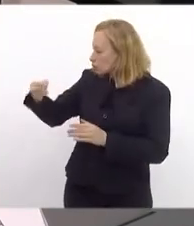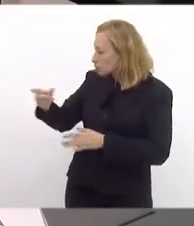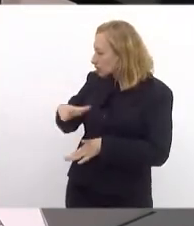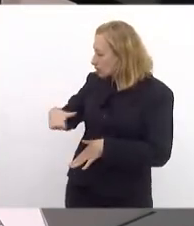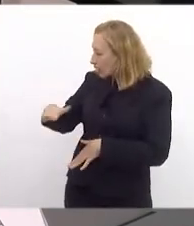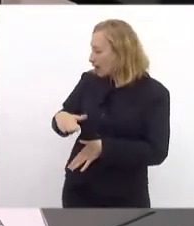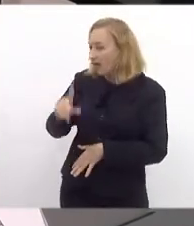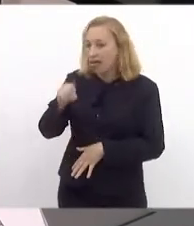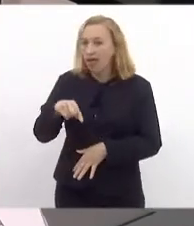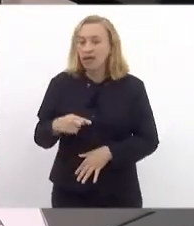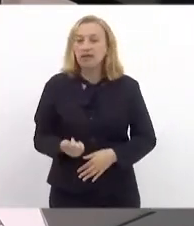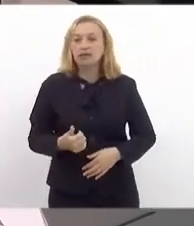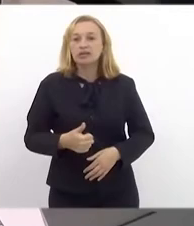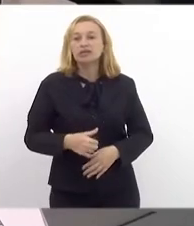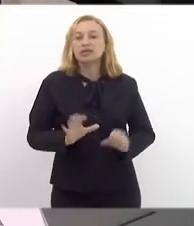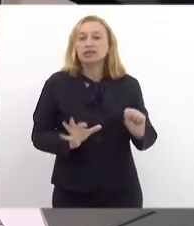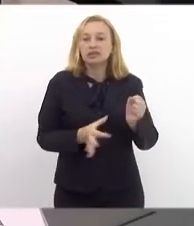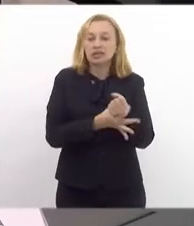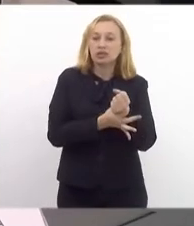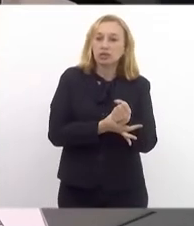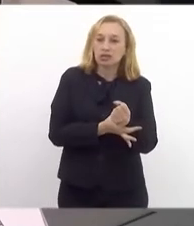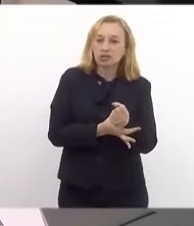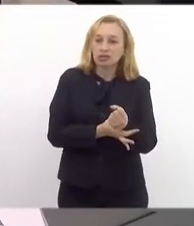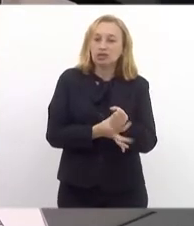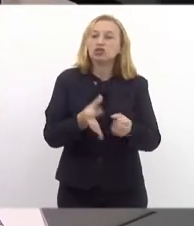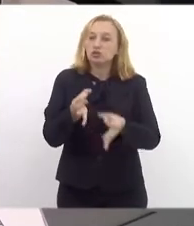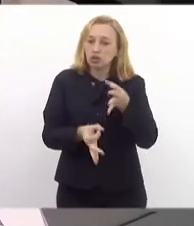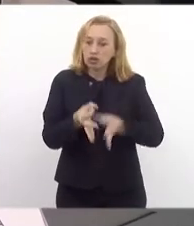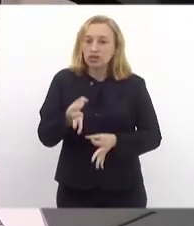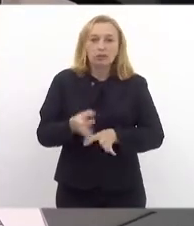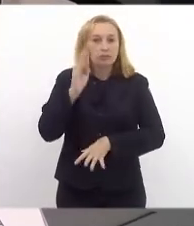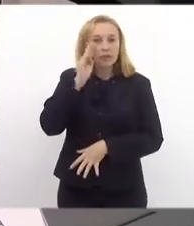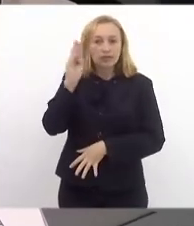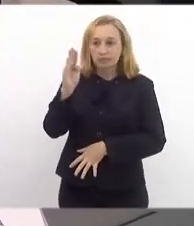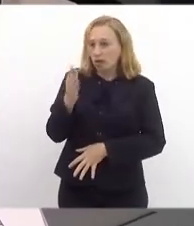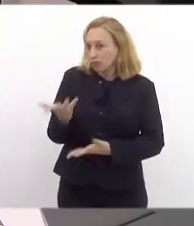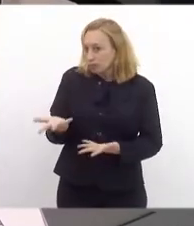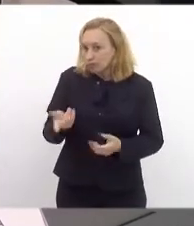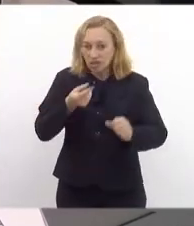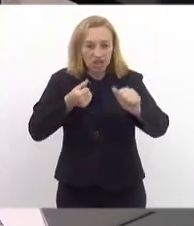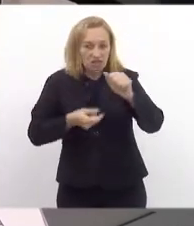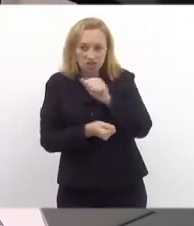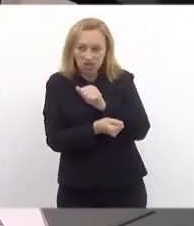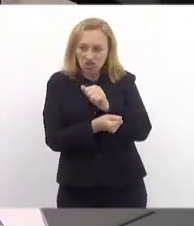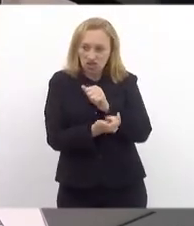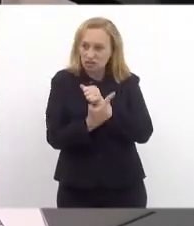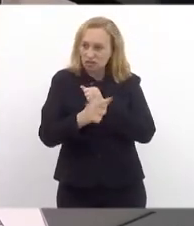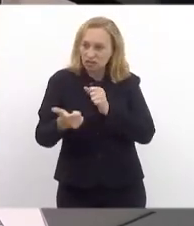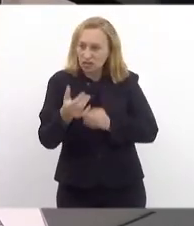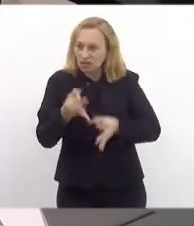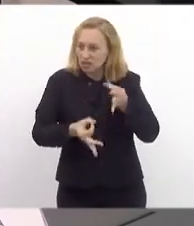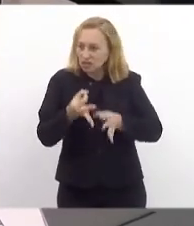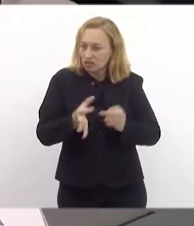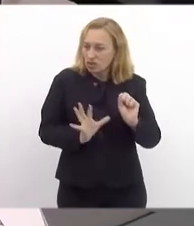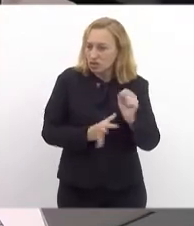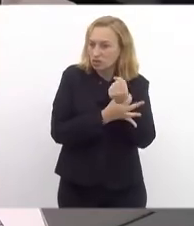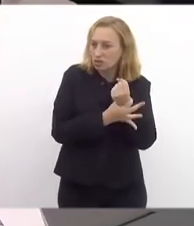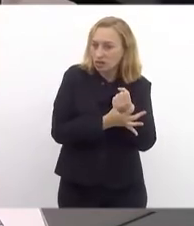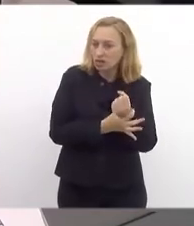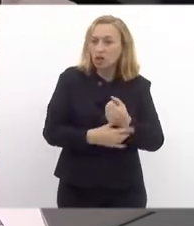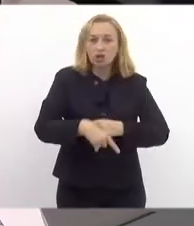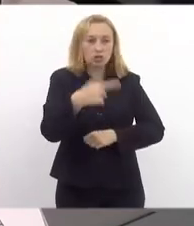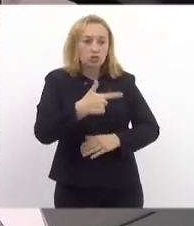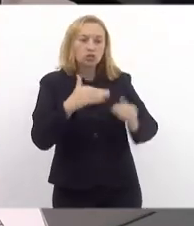um é garantir segurança jurídica né Isso é fundamental porque ninguém veste sem segurança jurídica dois eu